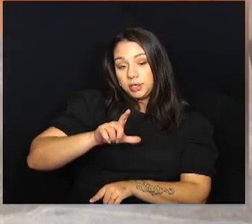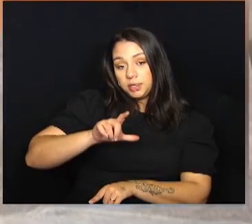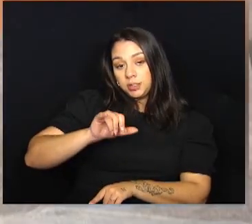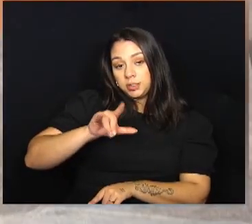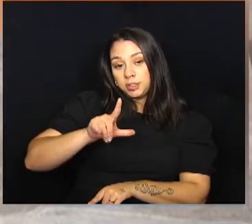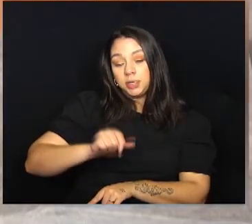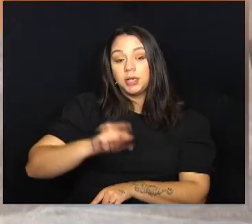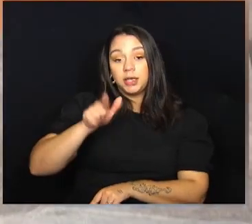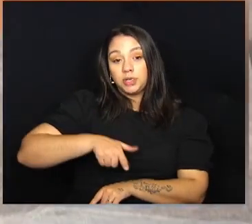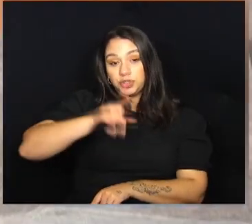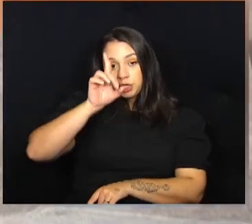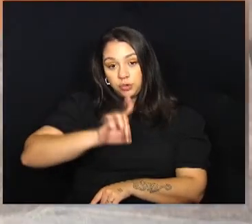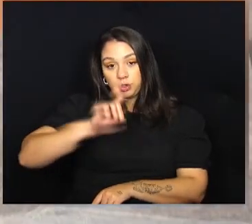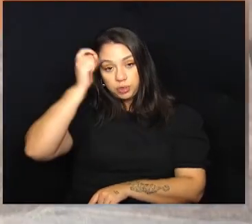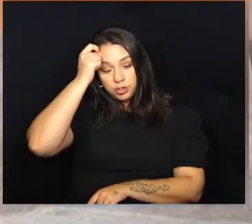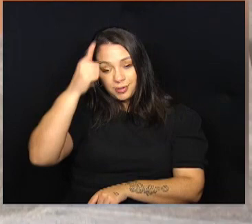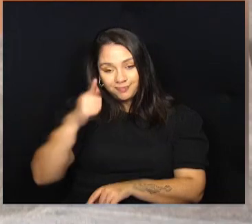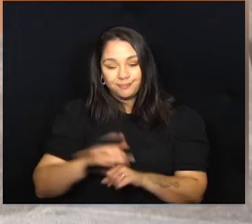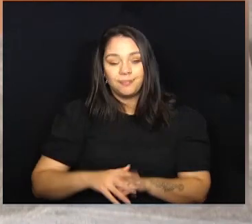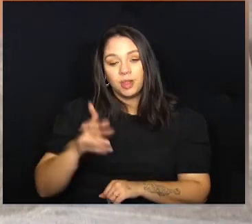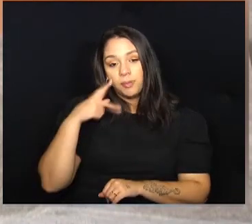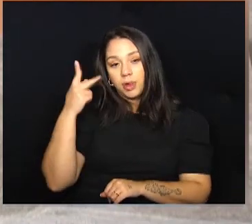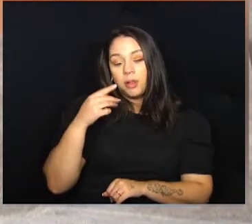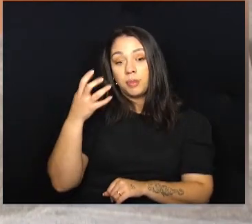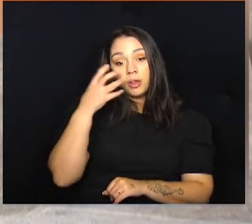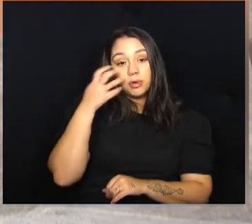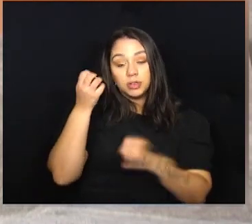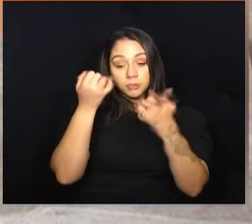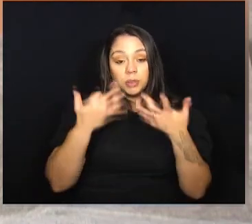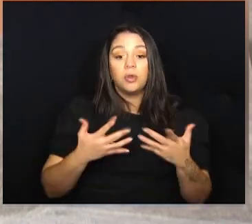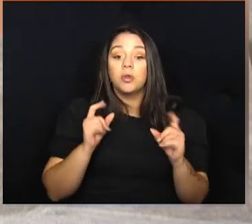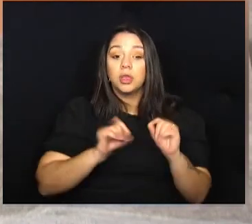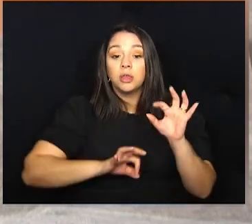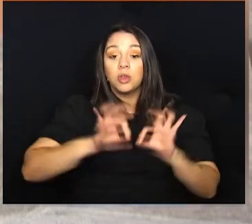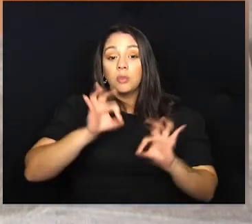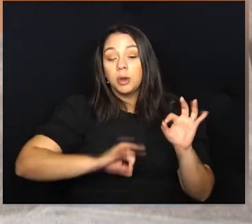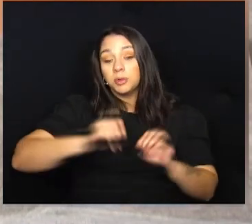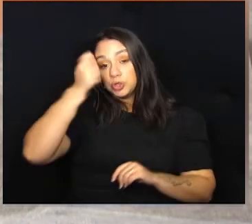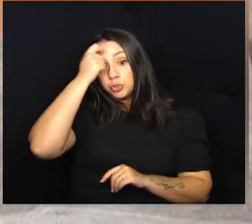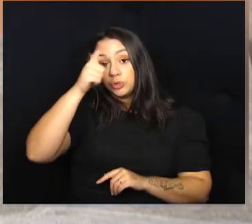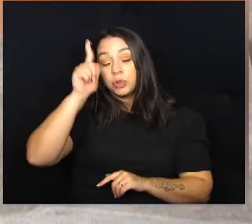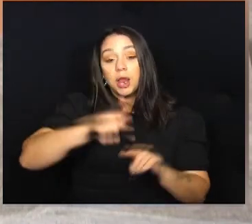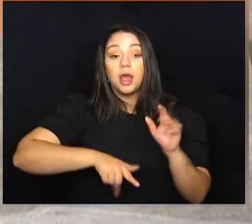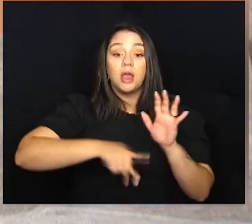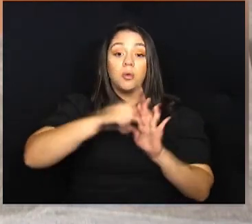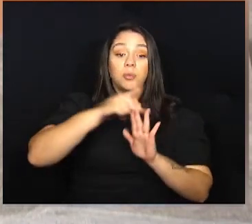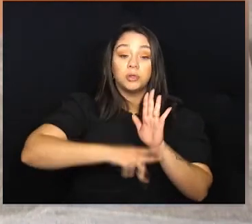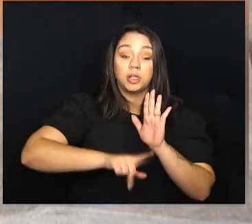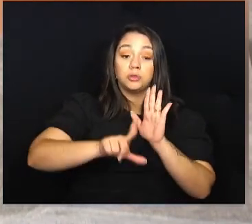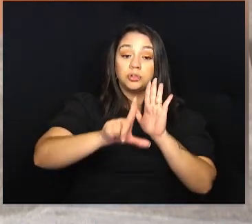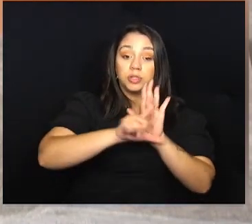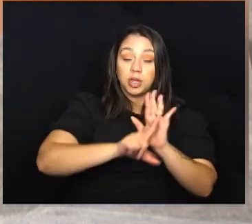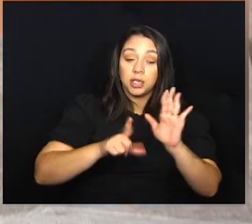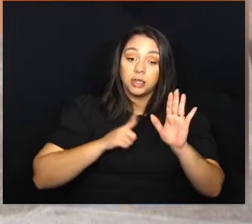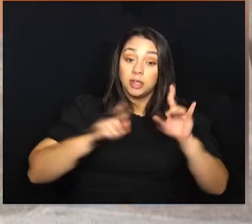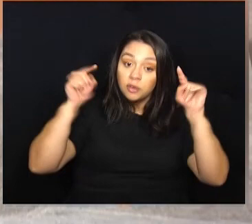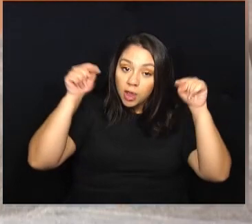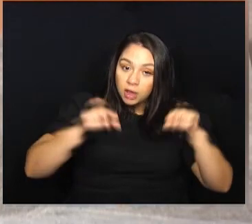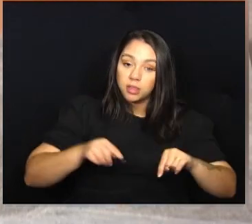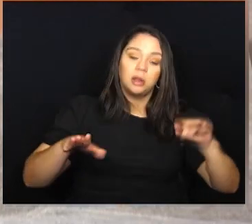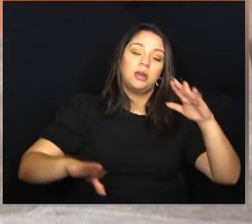O parlamentar Igor Diego destacou que o Plano de Cultura é um projeto de lei que passou pela